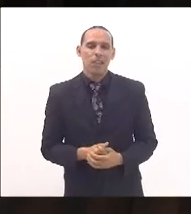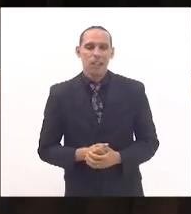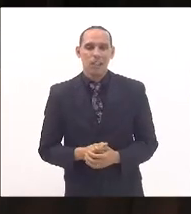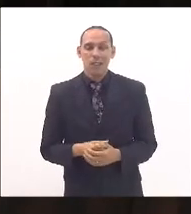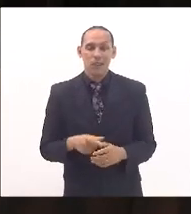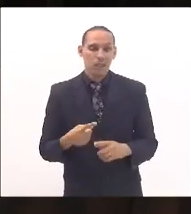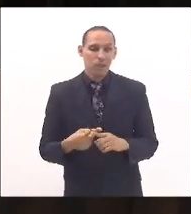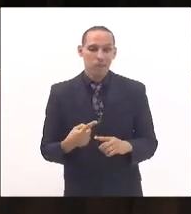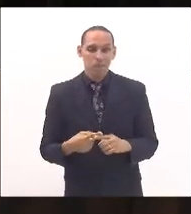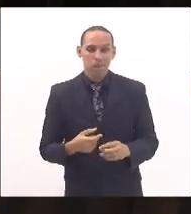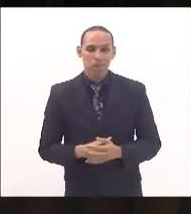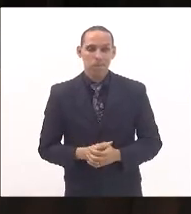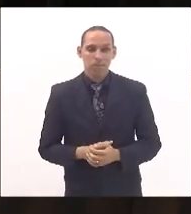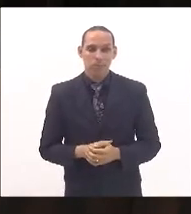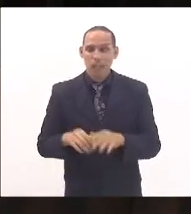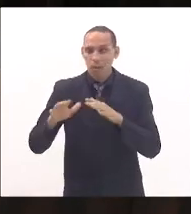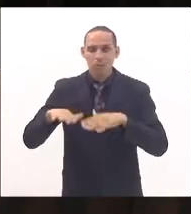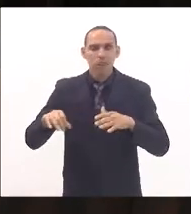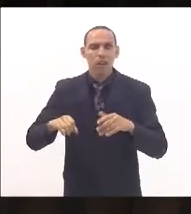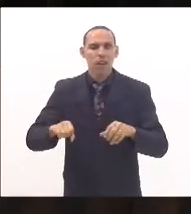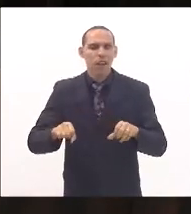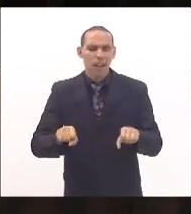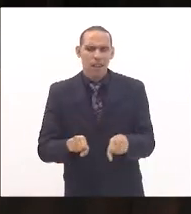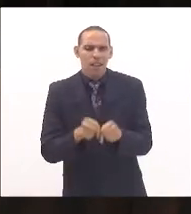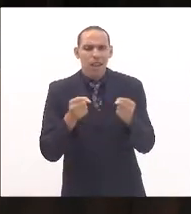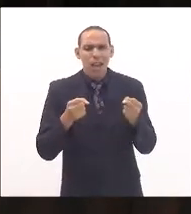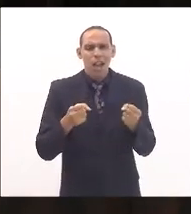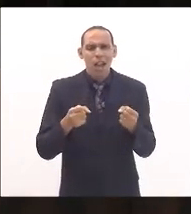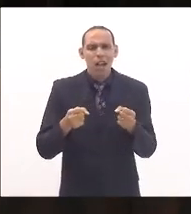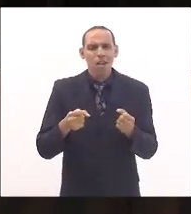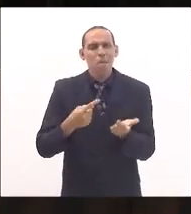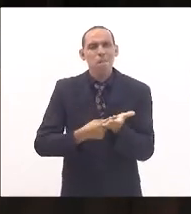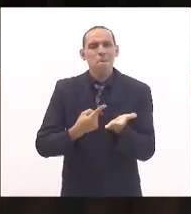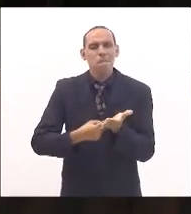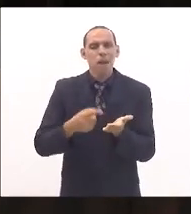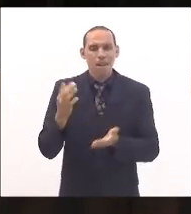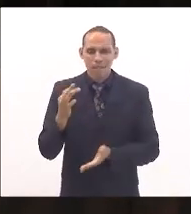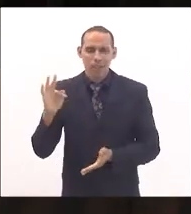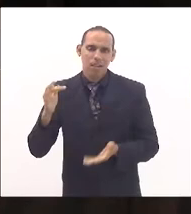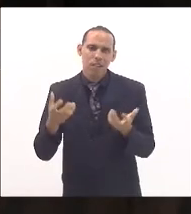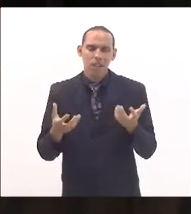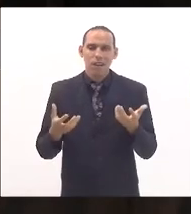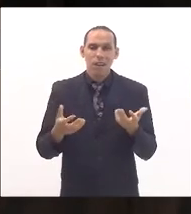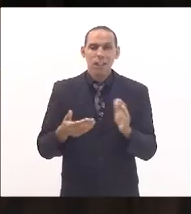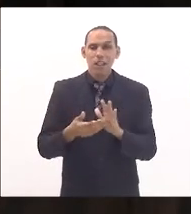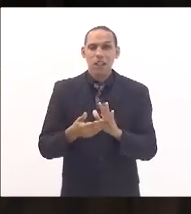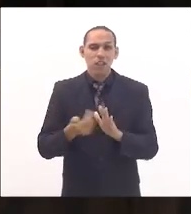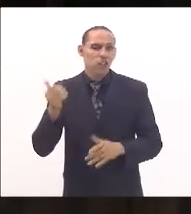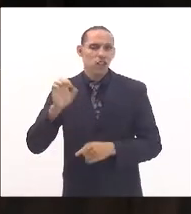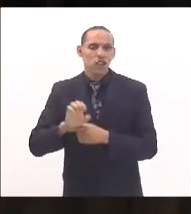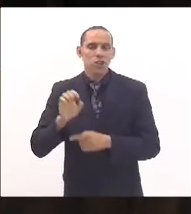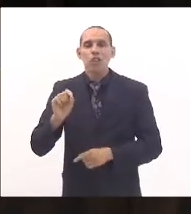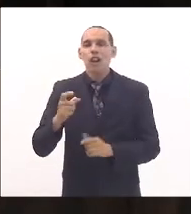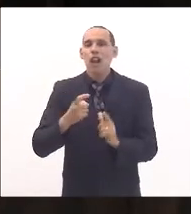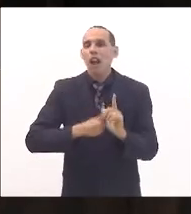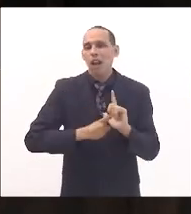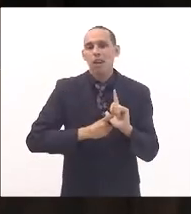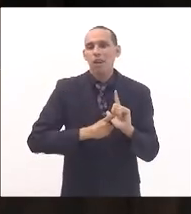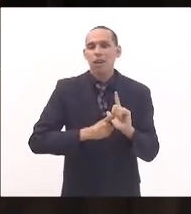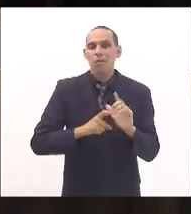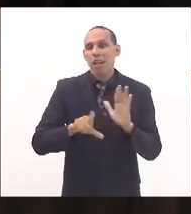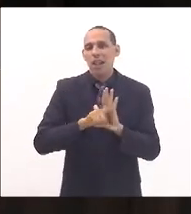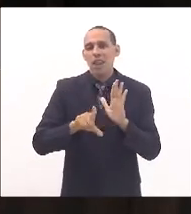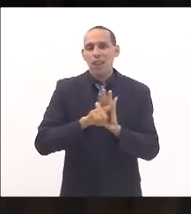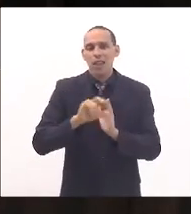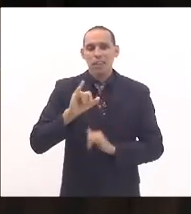Porque estão querendo quebrar o pacto federativo. Tirar do Estado autonomia para legislar